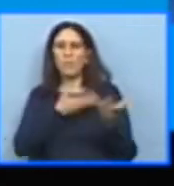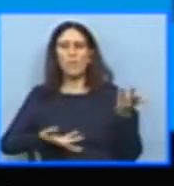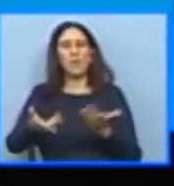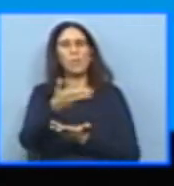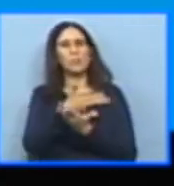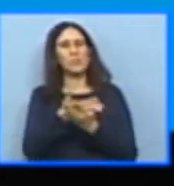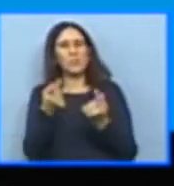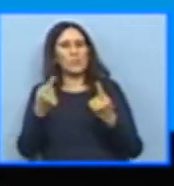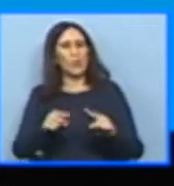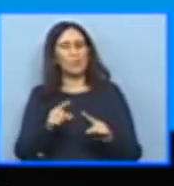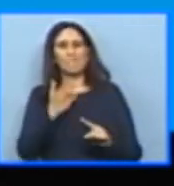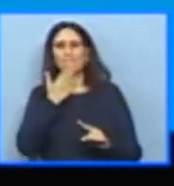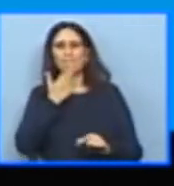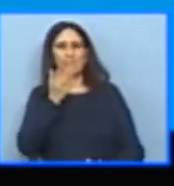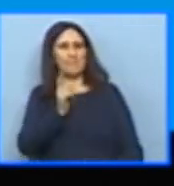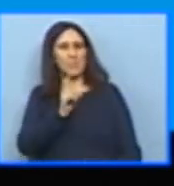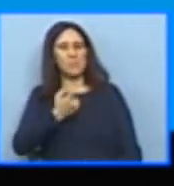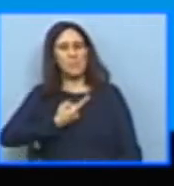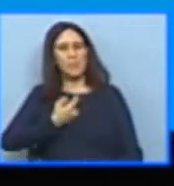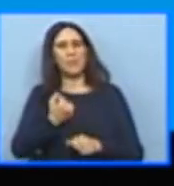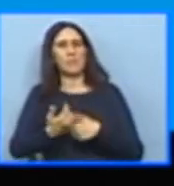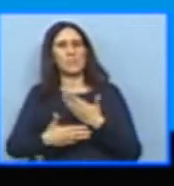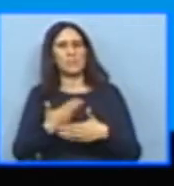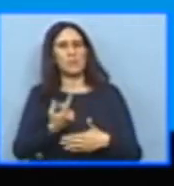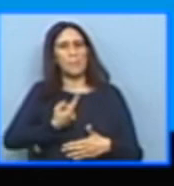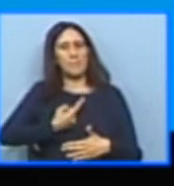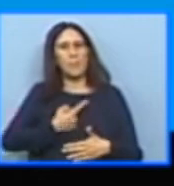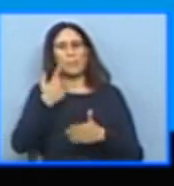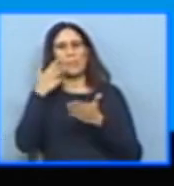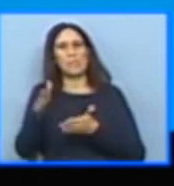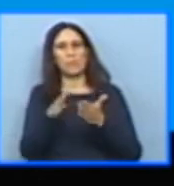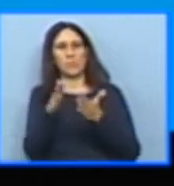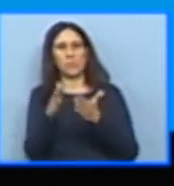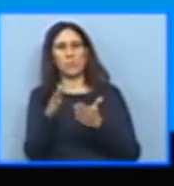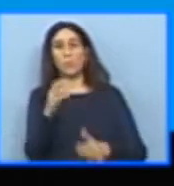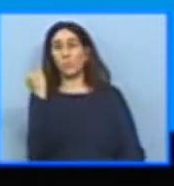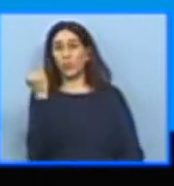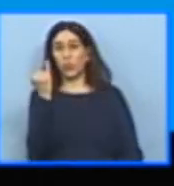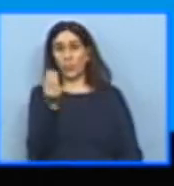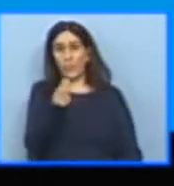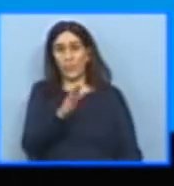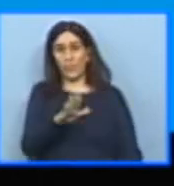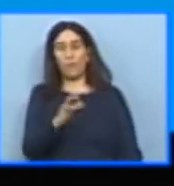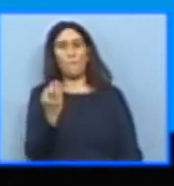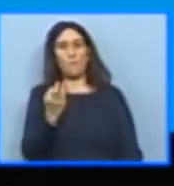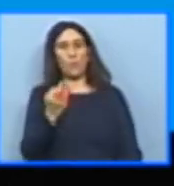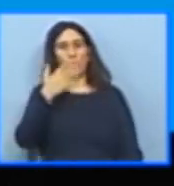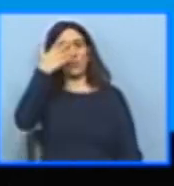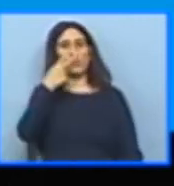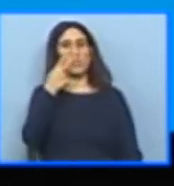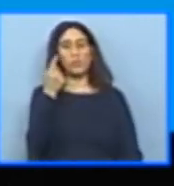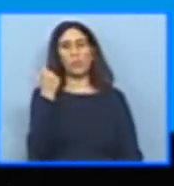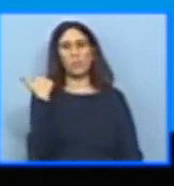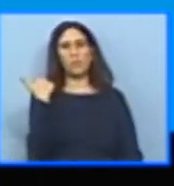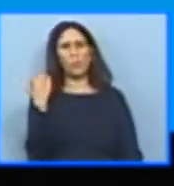mas não basta. Temos que avançar, temos que fazer um caminho. O Instituto da Criança fez, há 2 dias atrás,